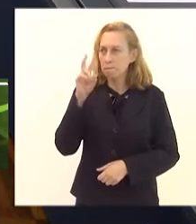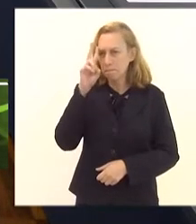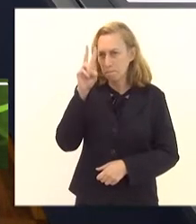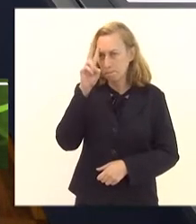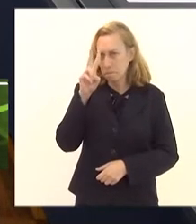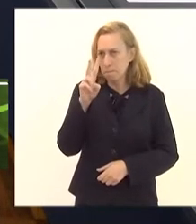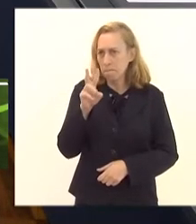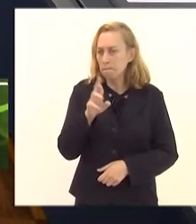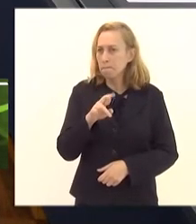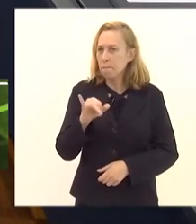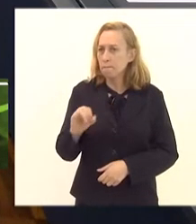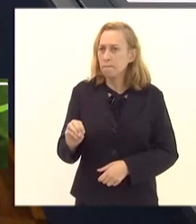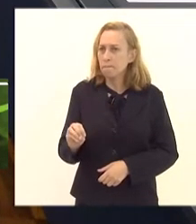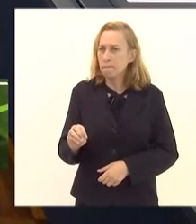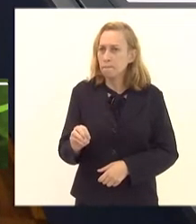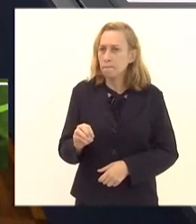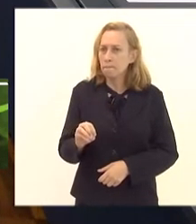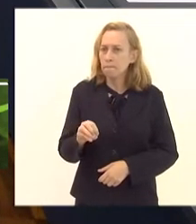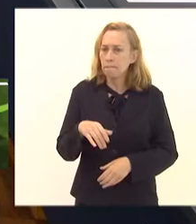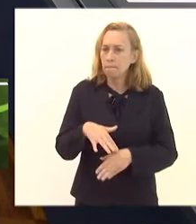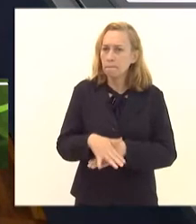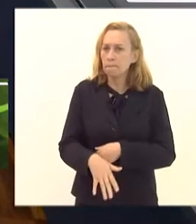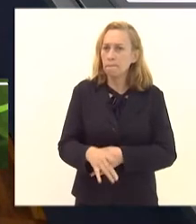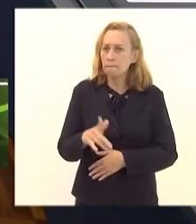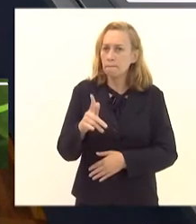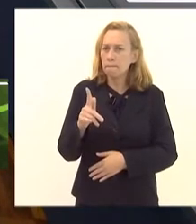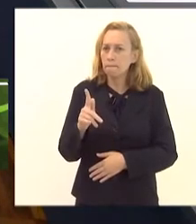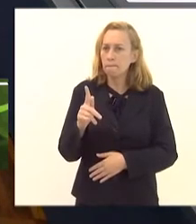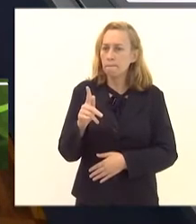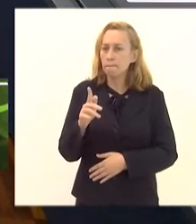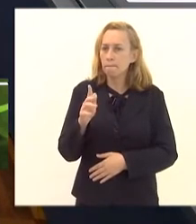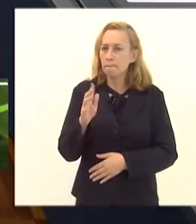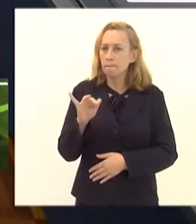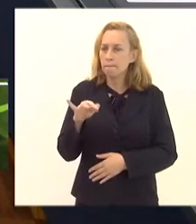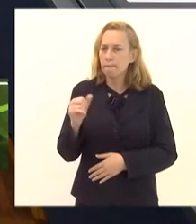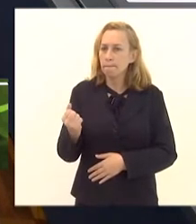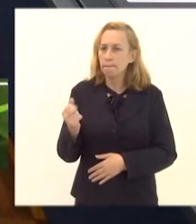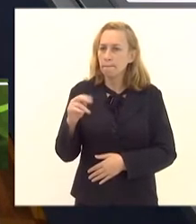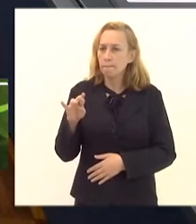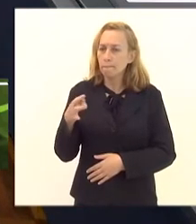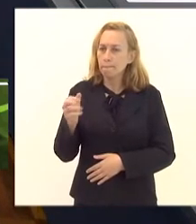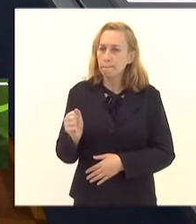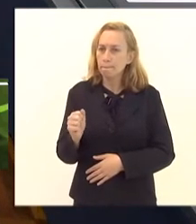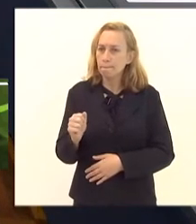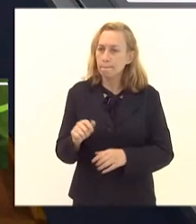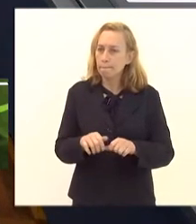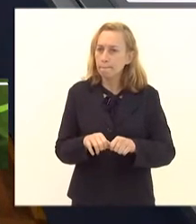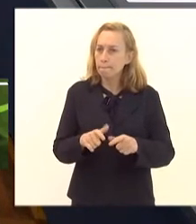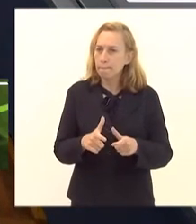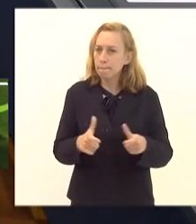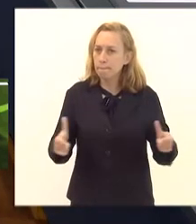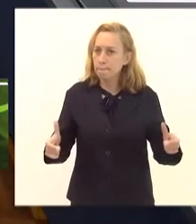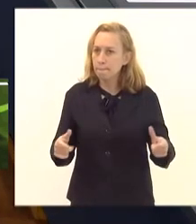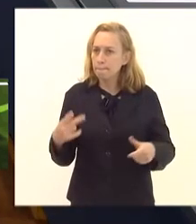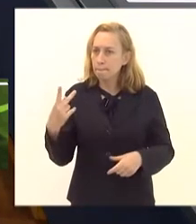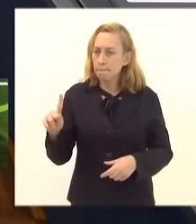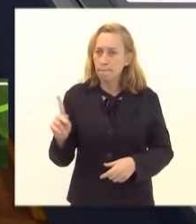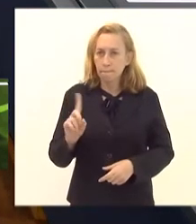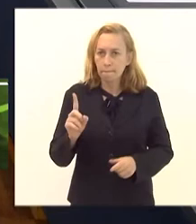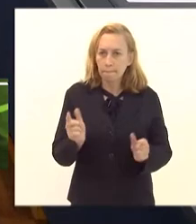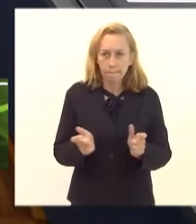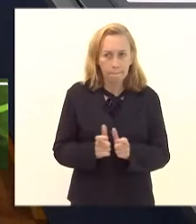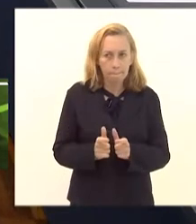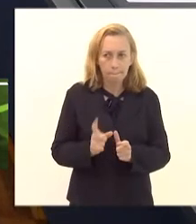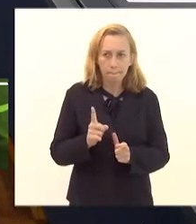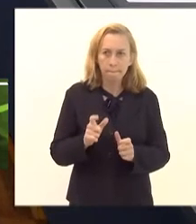Rio Registro desaguar na Baía de Guanabara. Mas a extensão deles não é muito pequena, não. São rios